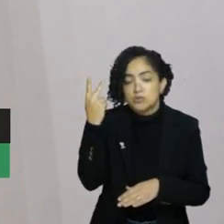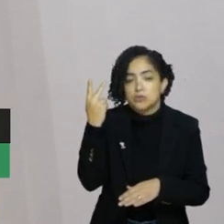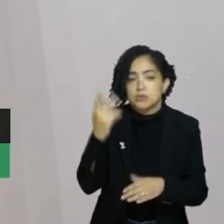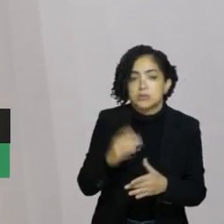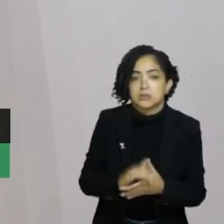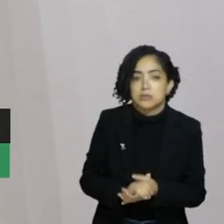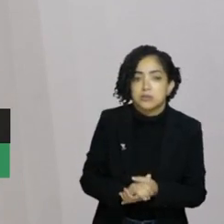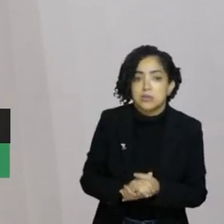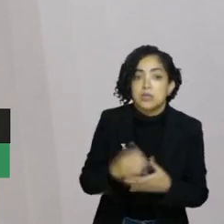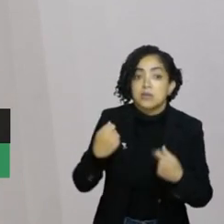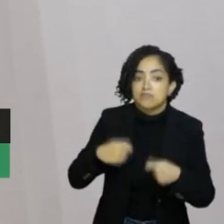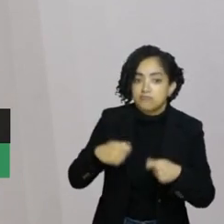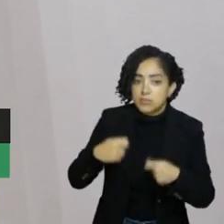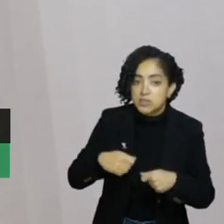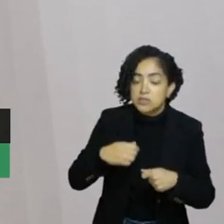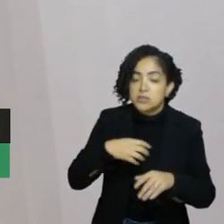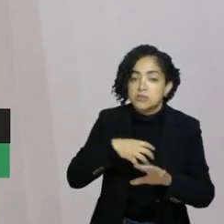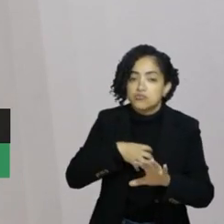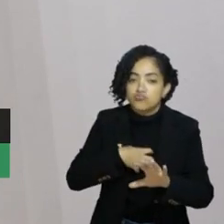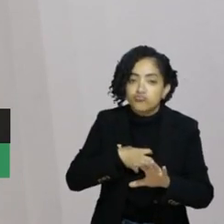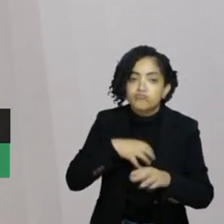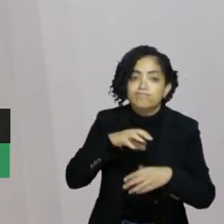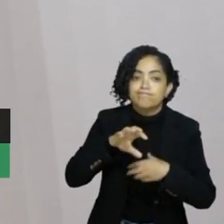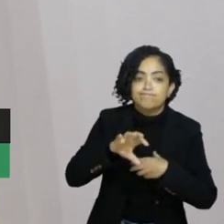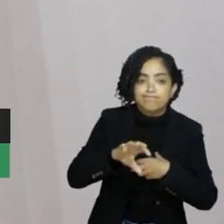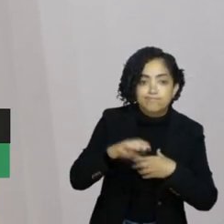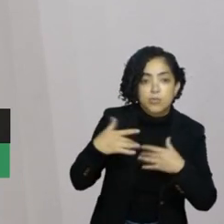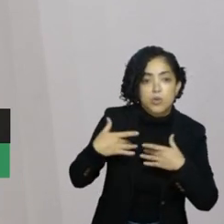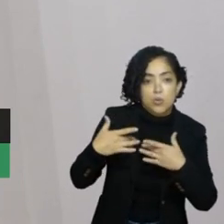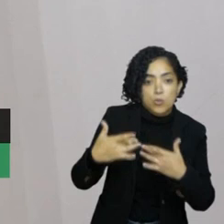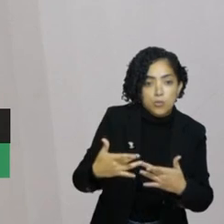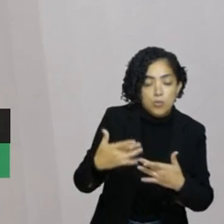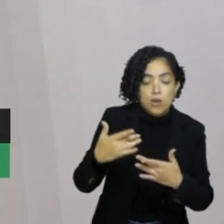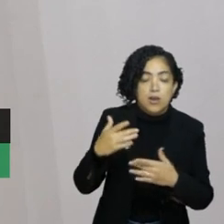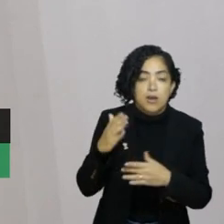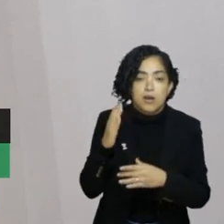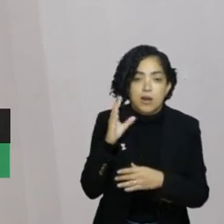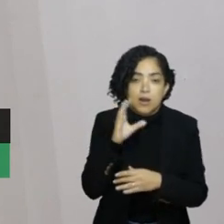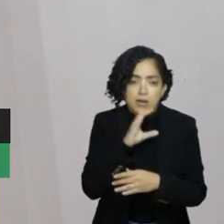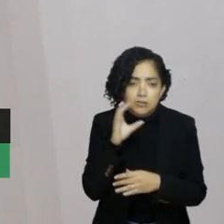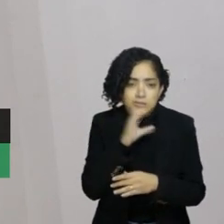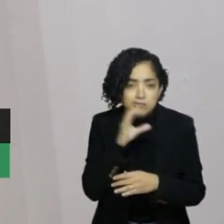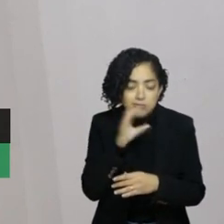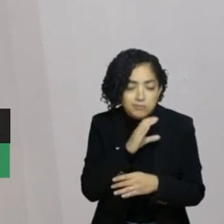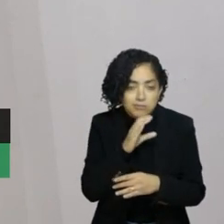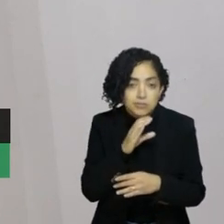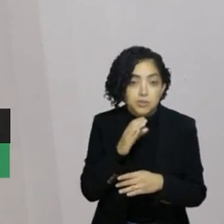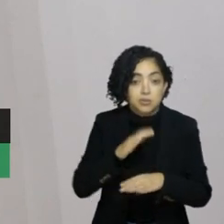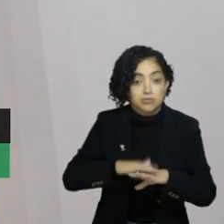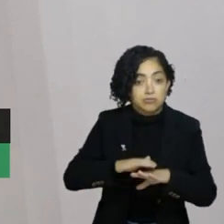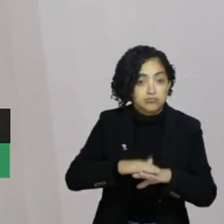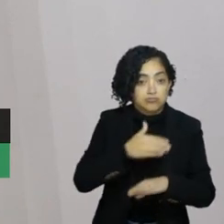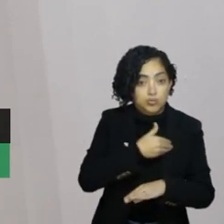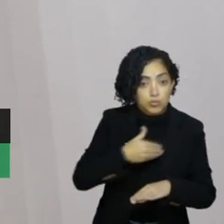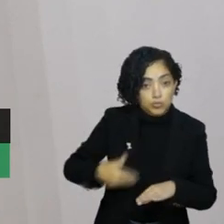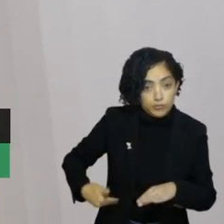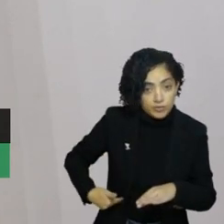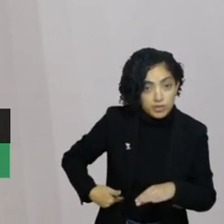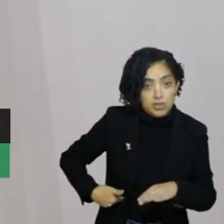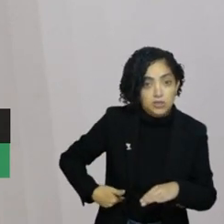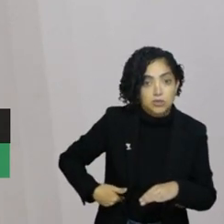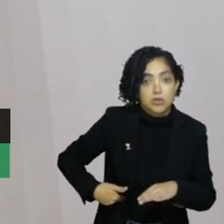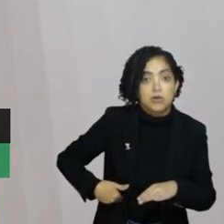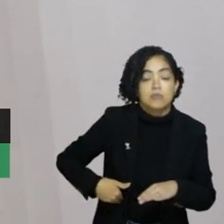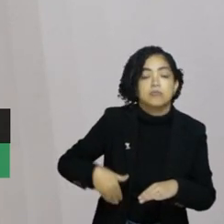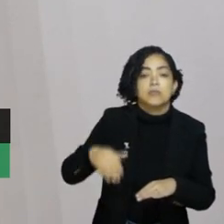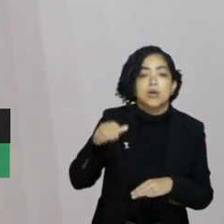da solidariedade de todos e da agilidade e eficiência dos governos federal,